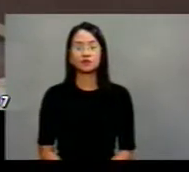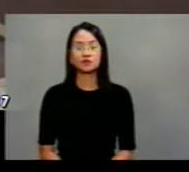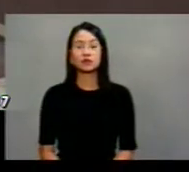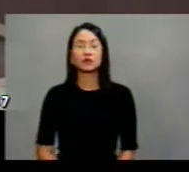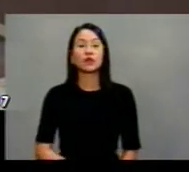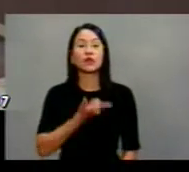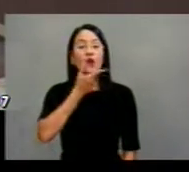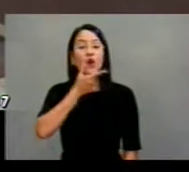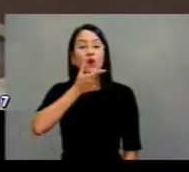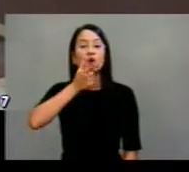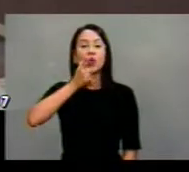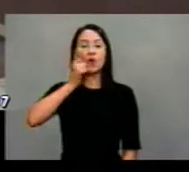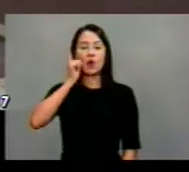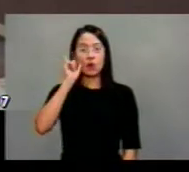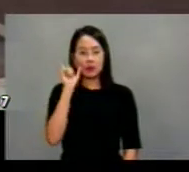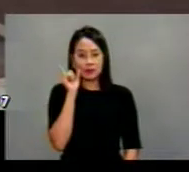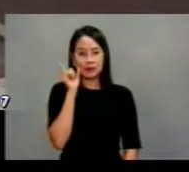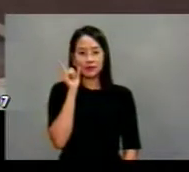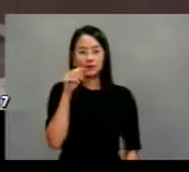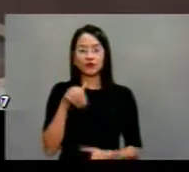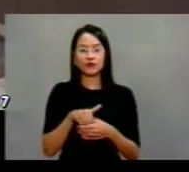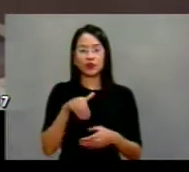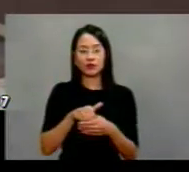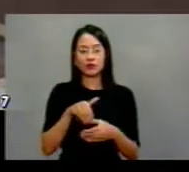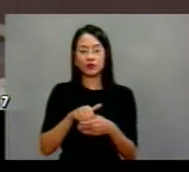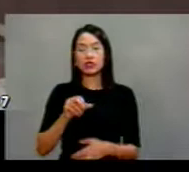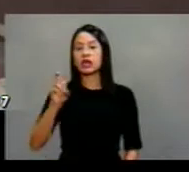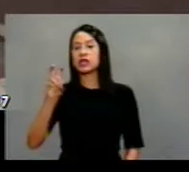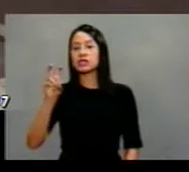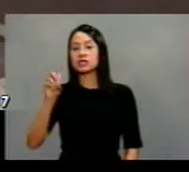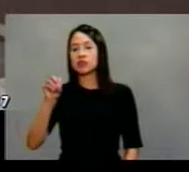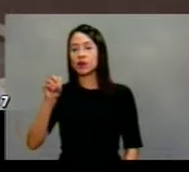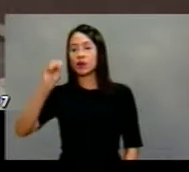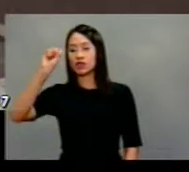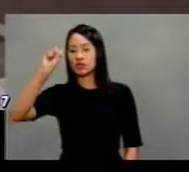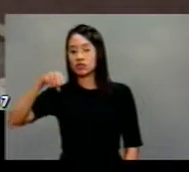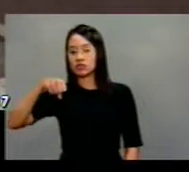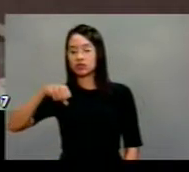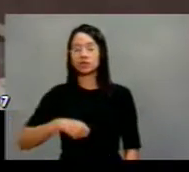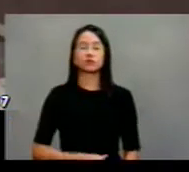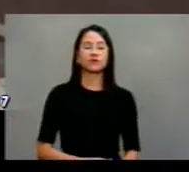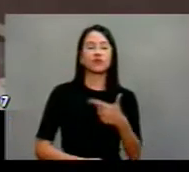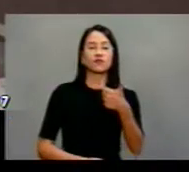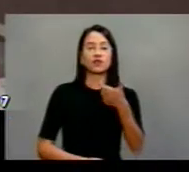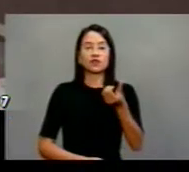Ontem, por 50-26, o Senado brasileiro